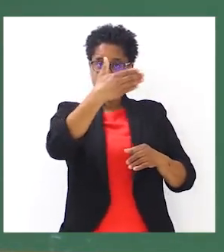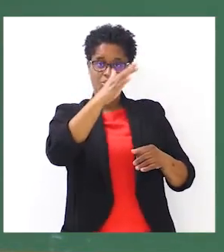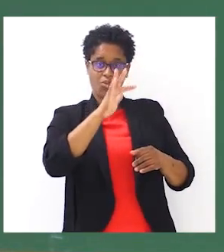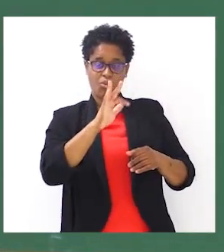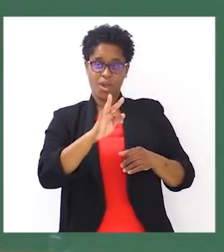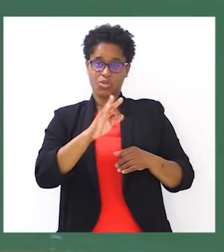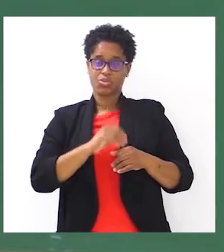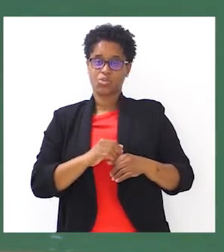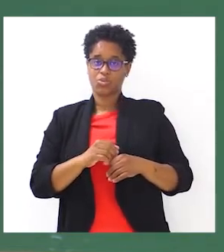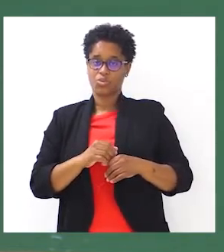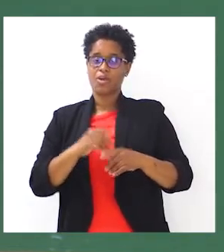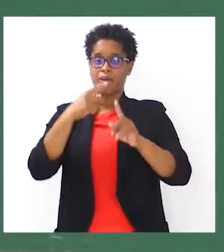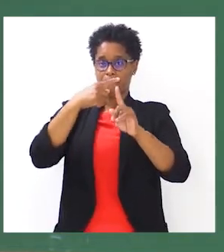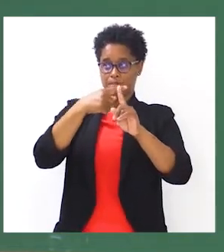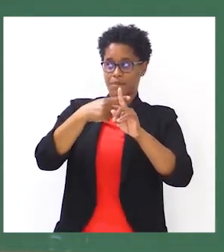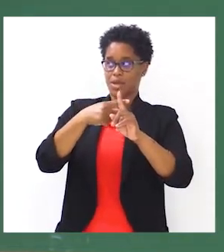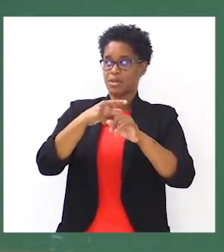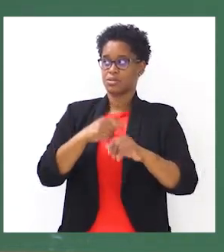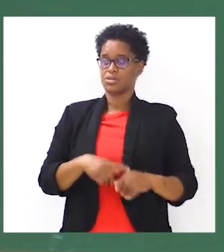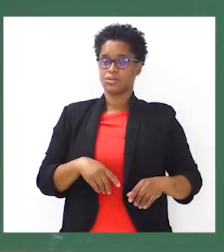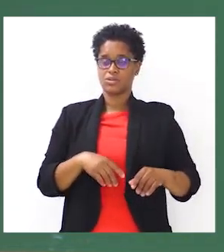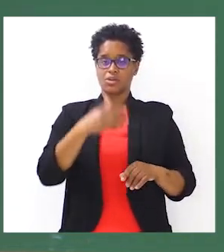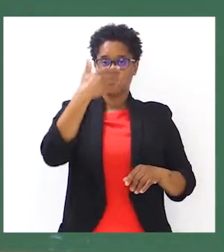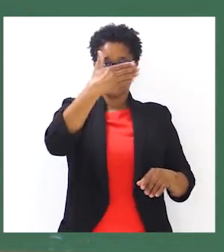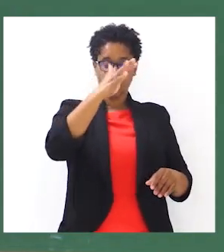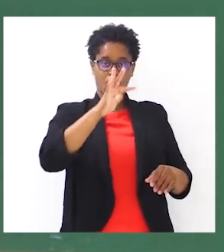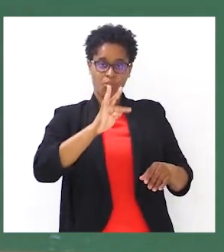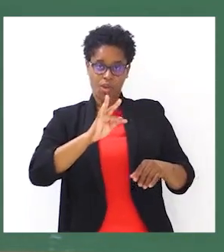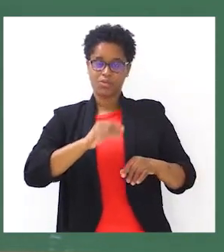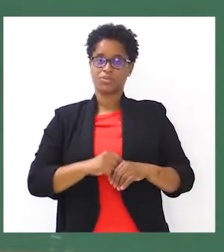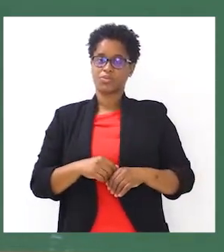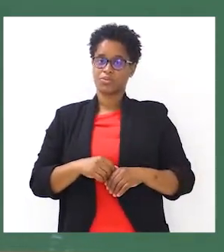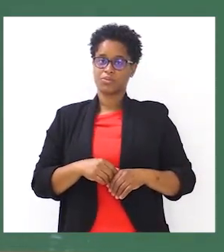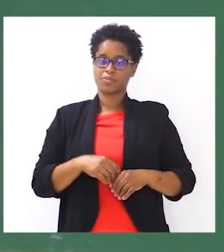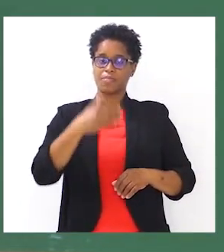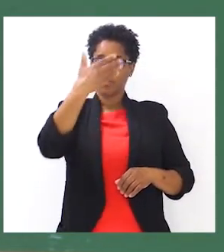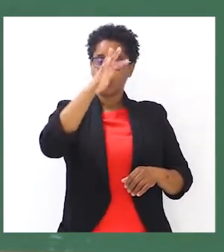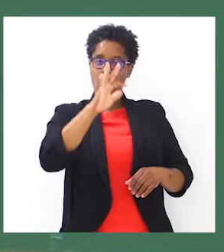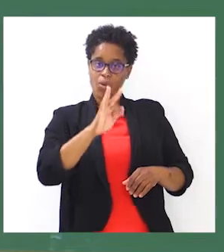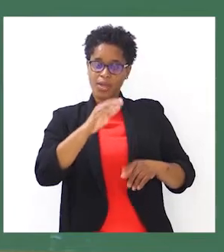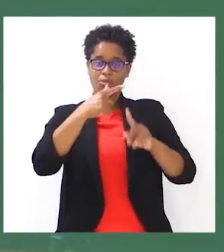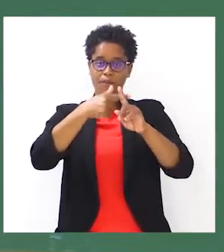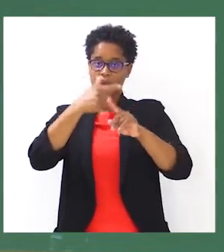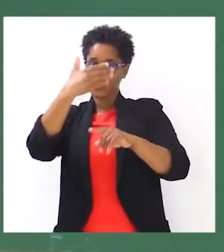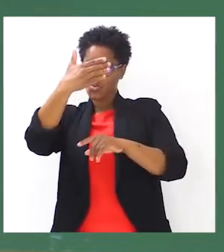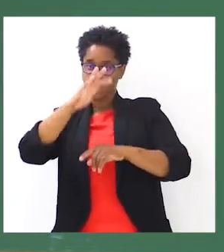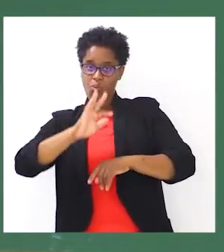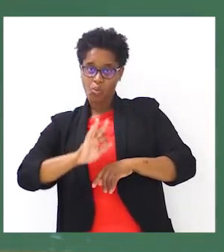1/4 mais 1/4. Então, 1/4 mais